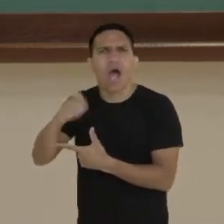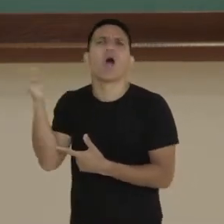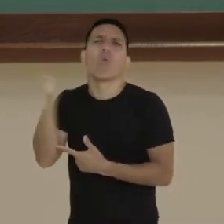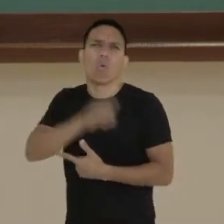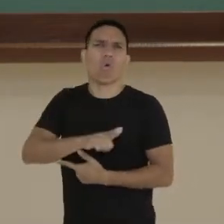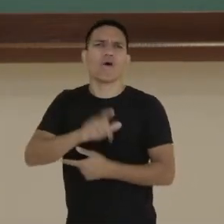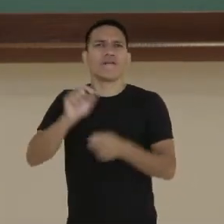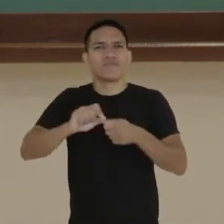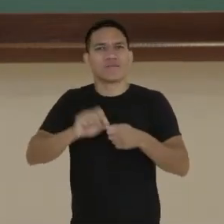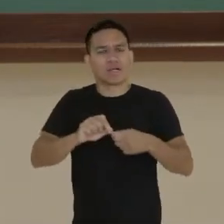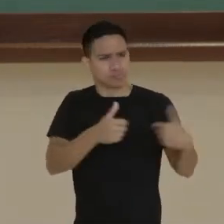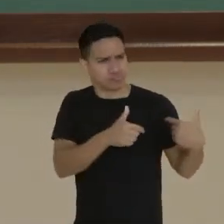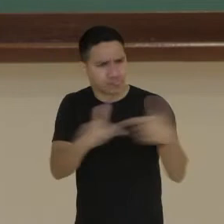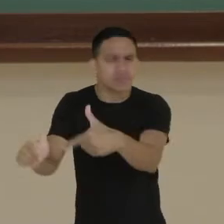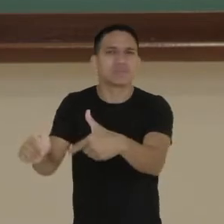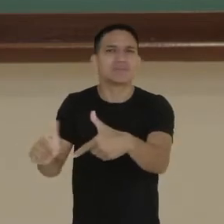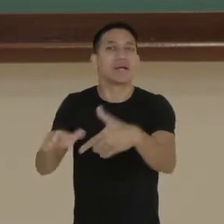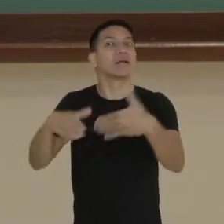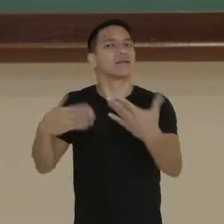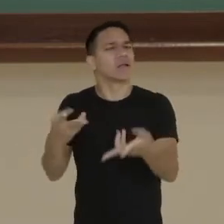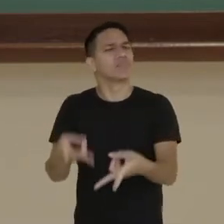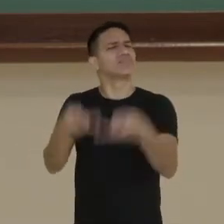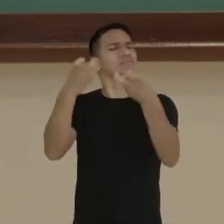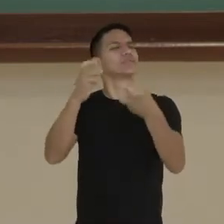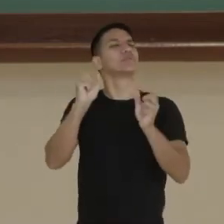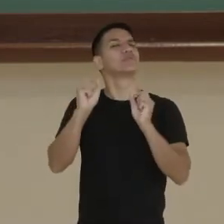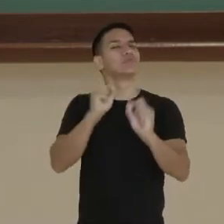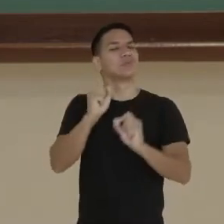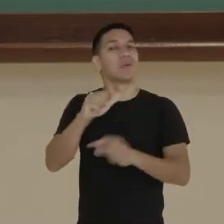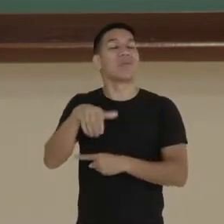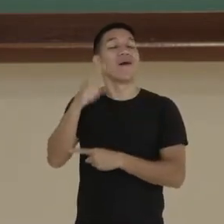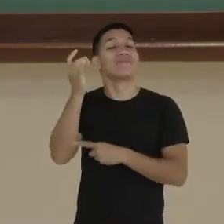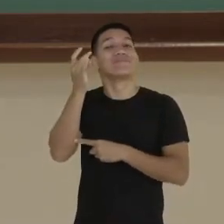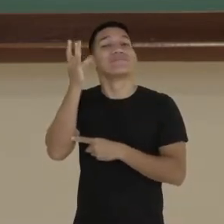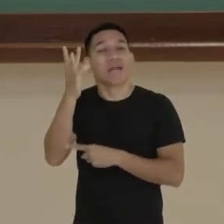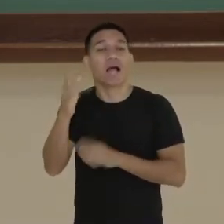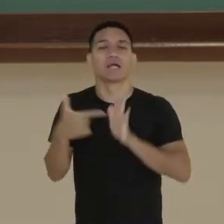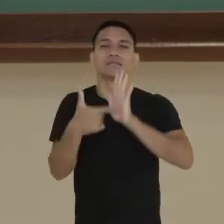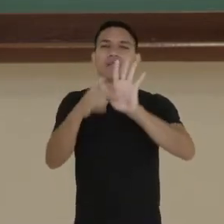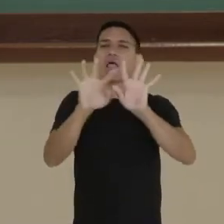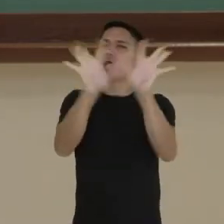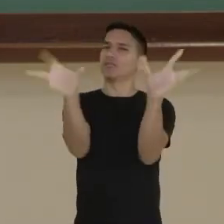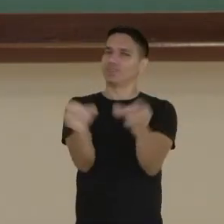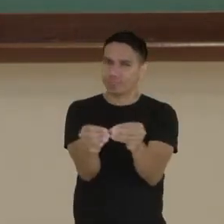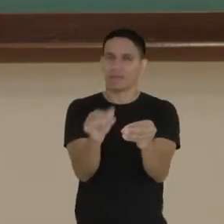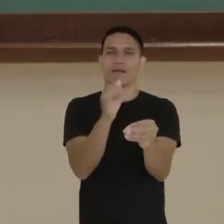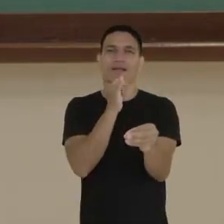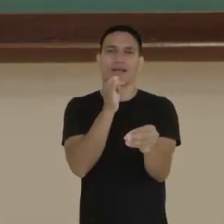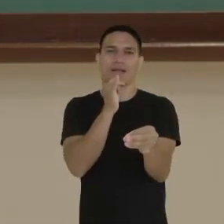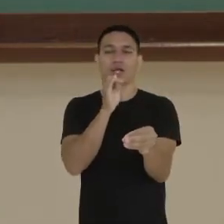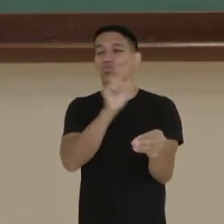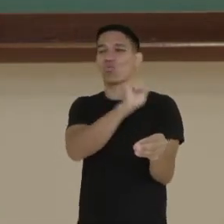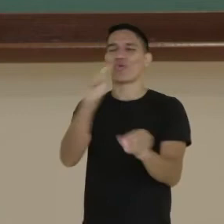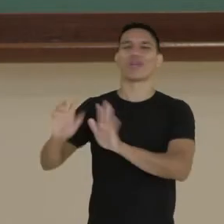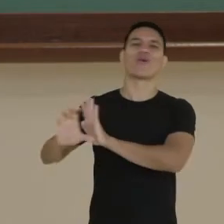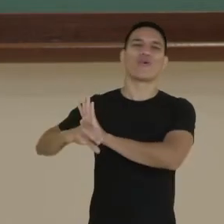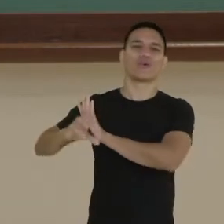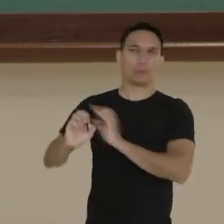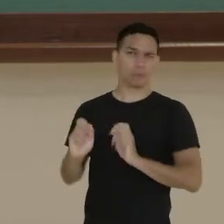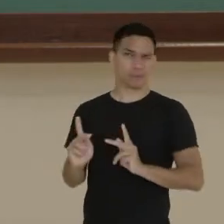aí. Então veja que essa realmente é uma das coisas mais fáceis de você exemplificar do que conceituar,